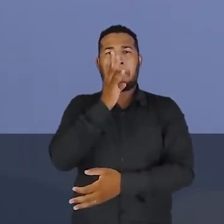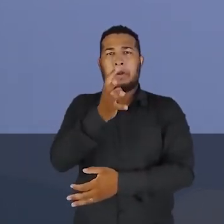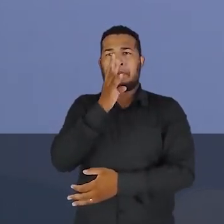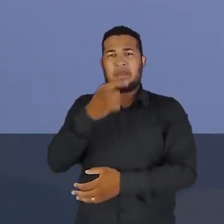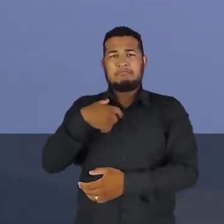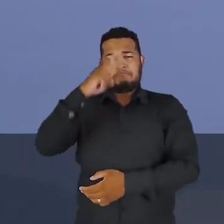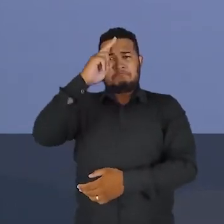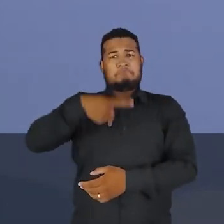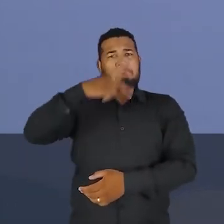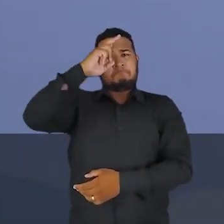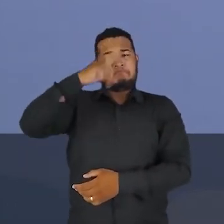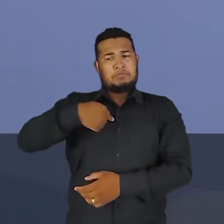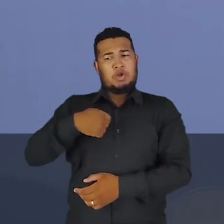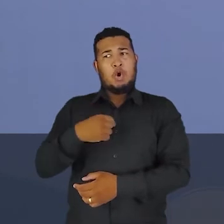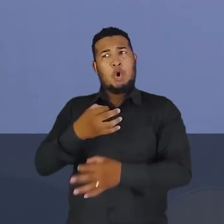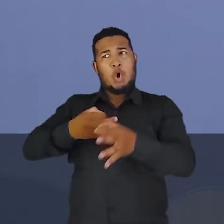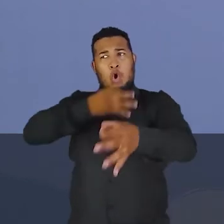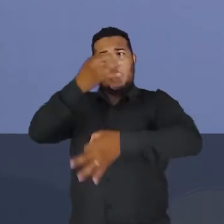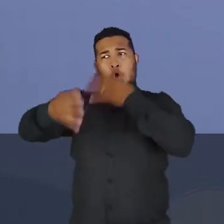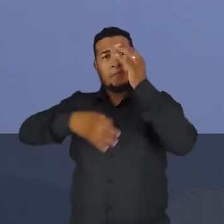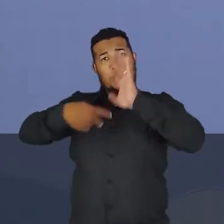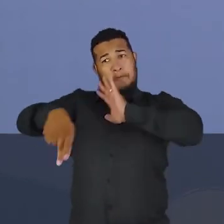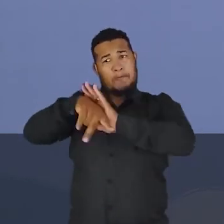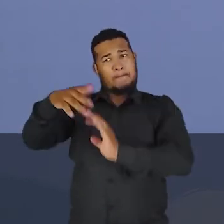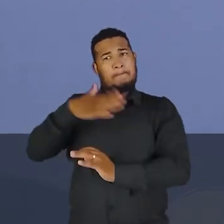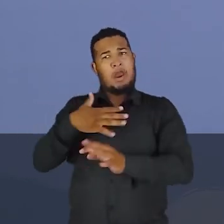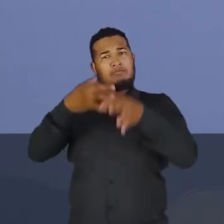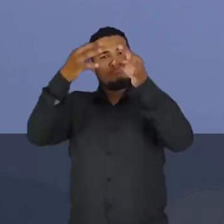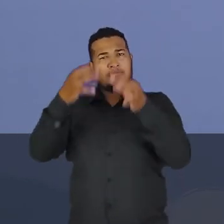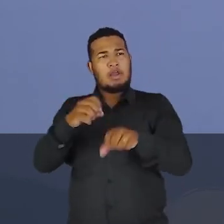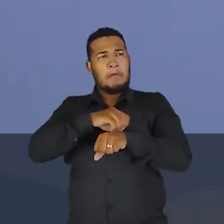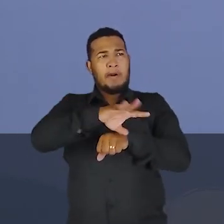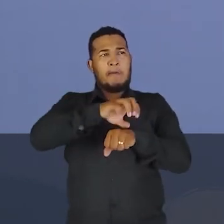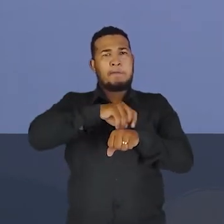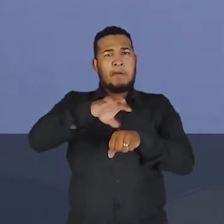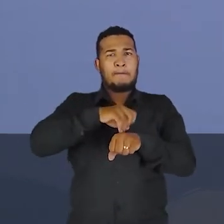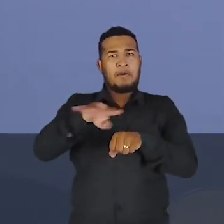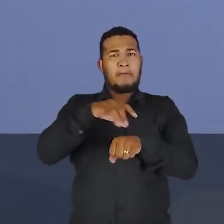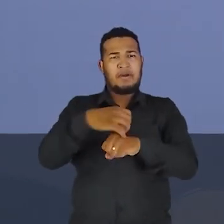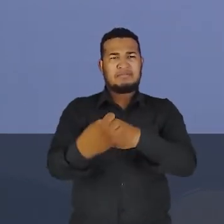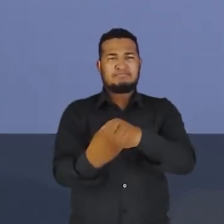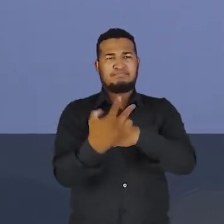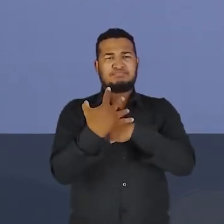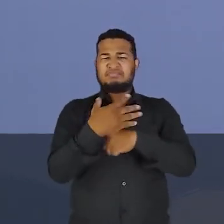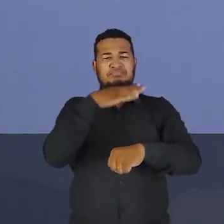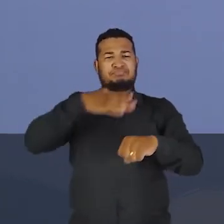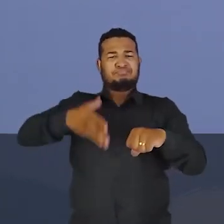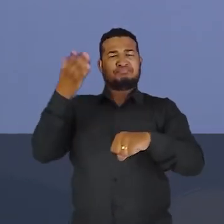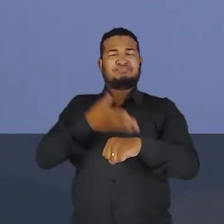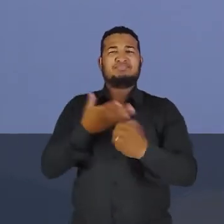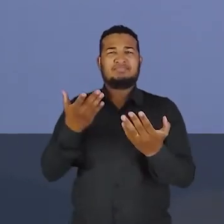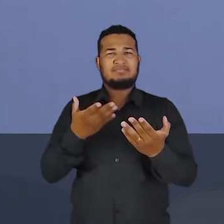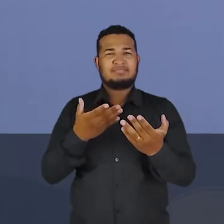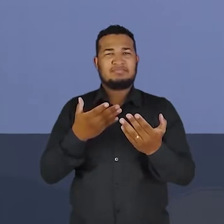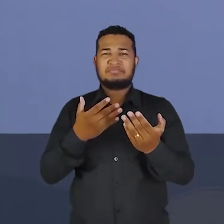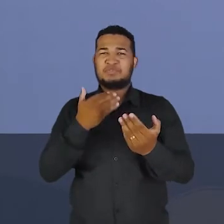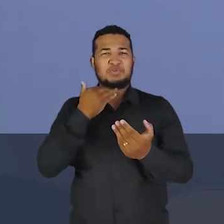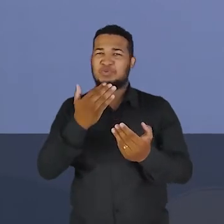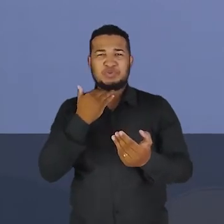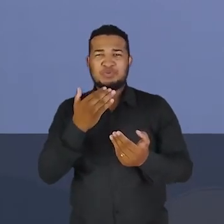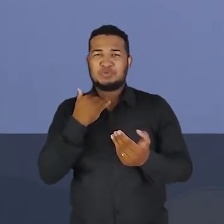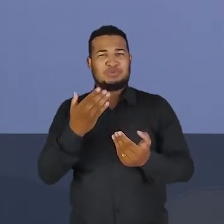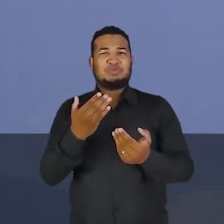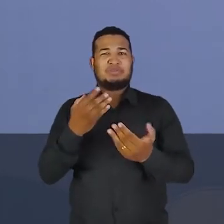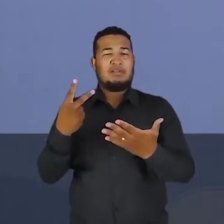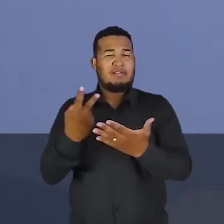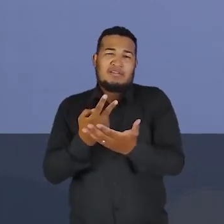e apenas esses valem para as pessoas que estão ao seu redor. Isso é quebra de um sistema. Não funciona dessa forma. As